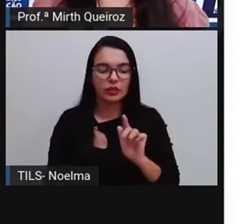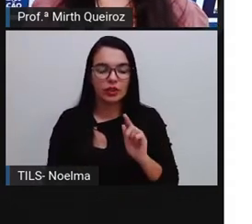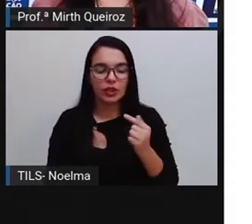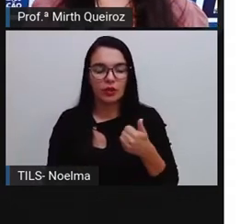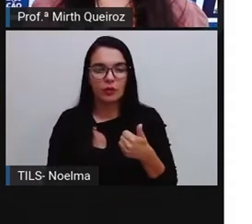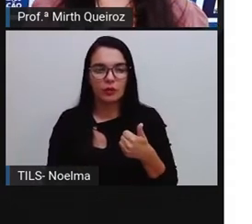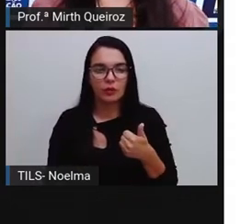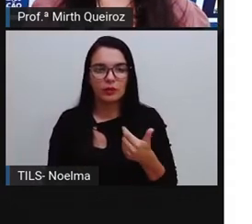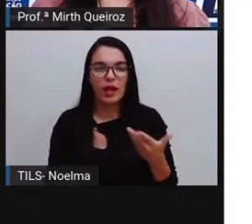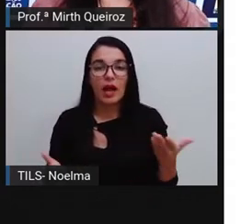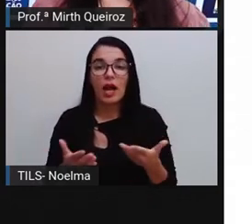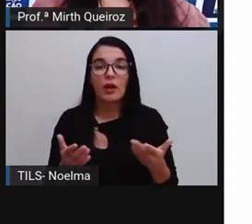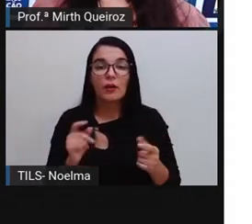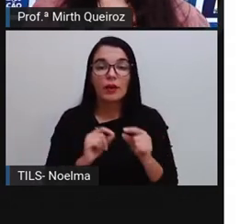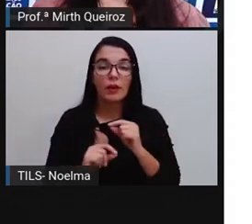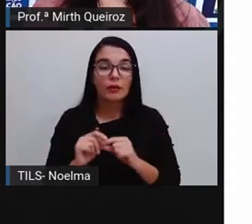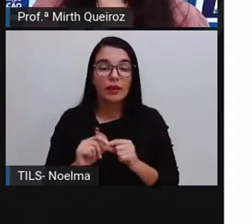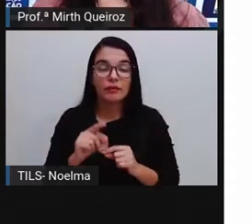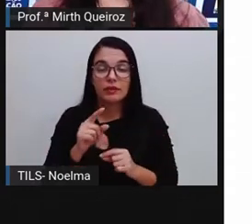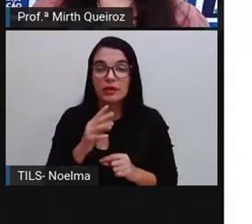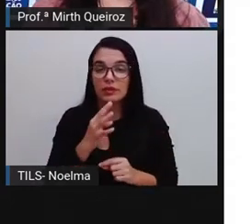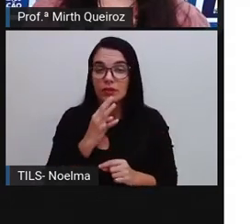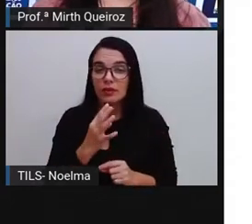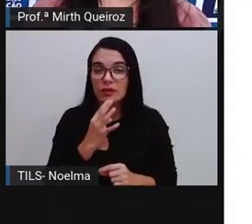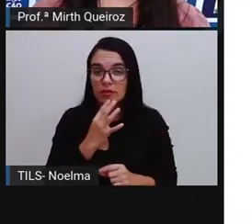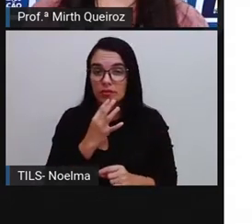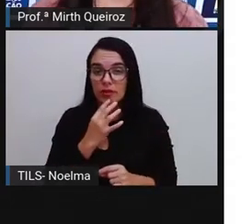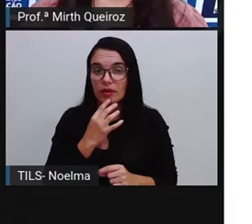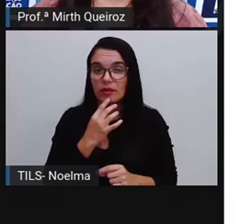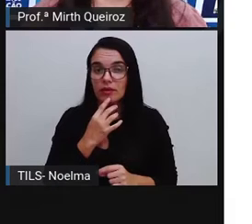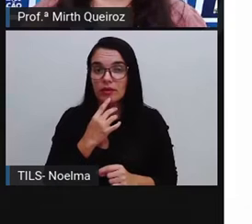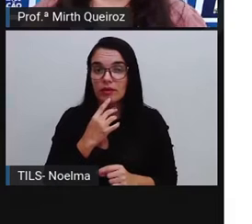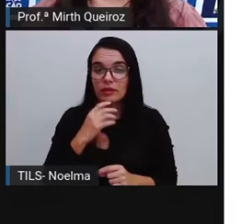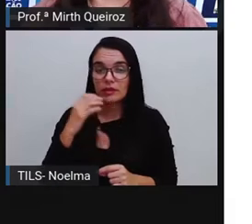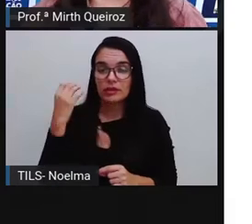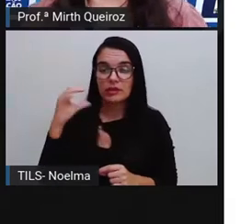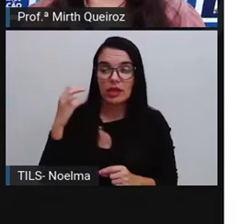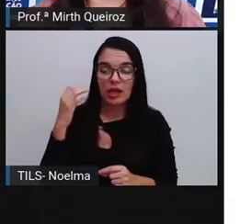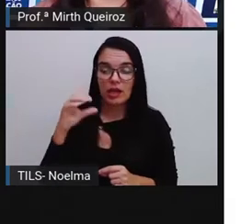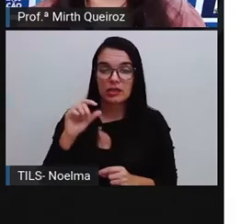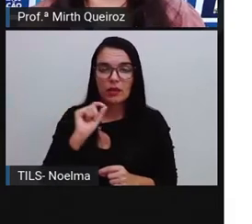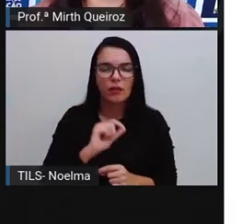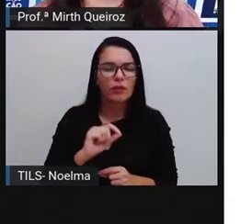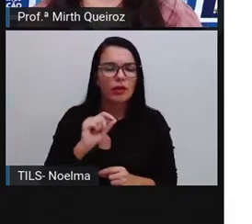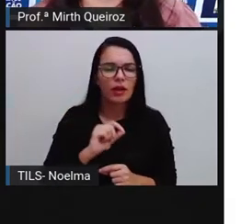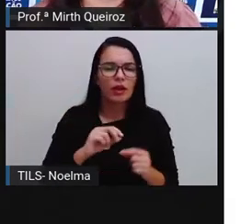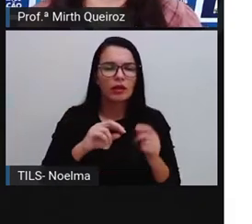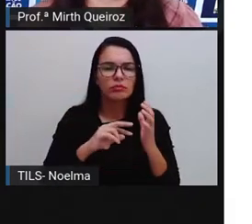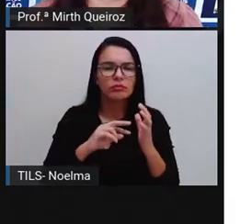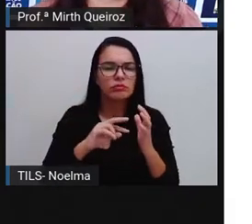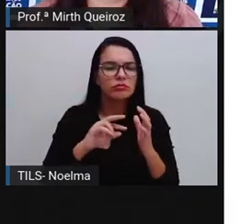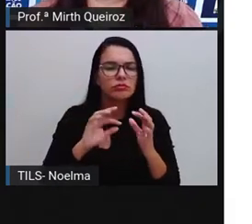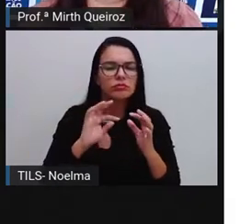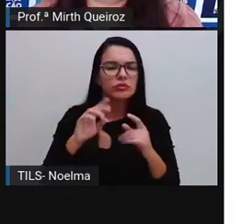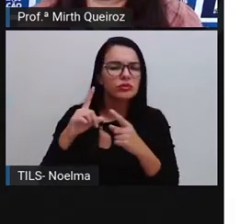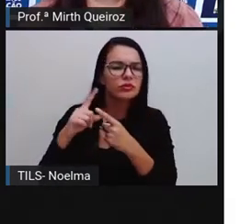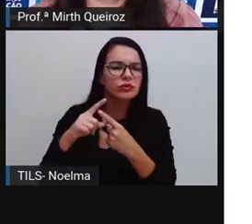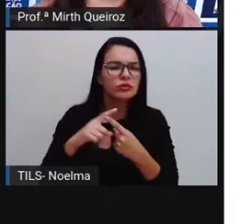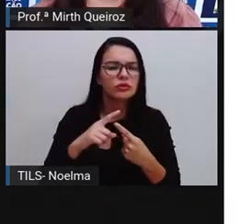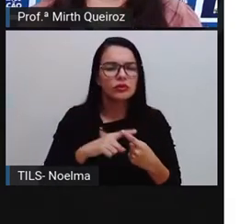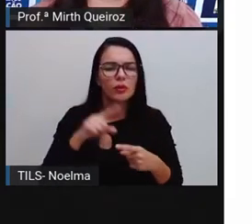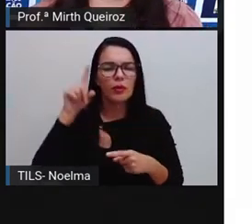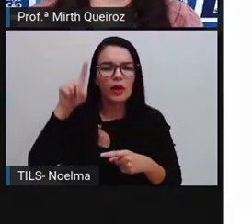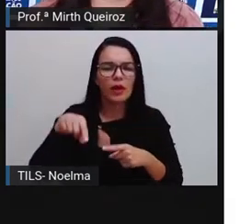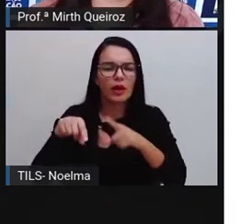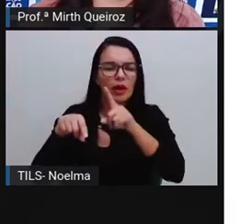de matemática, utilizando esse conhecimento aí de ciências, que tipo de gráfico nós temos aqui?